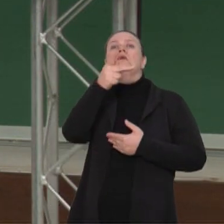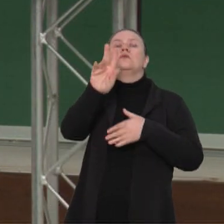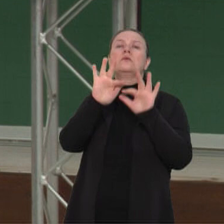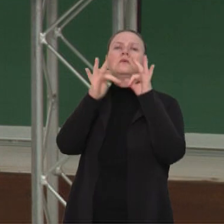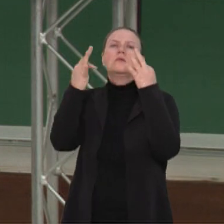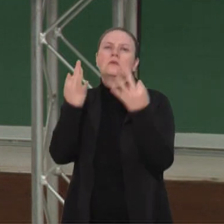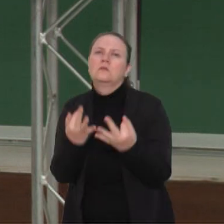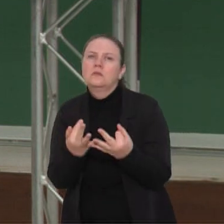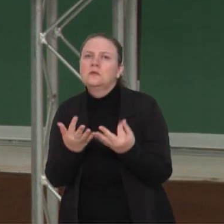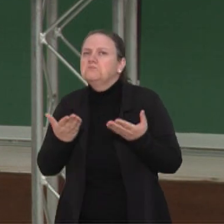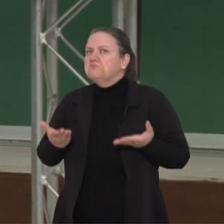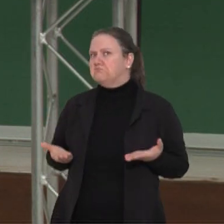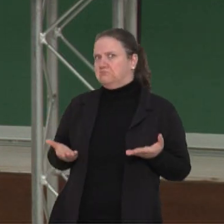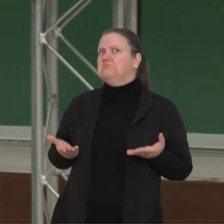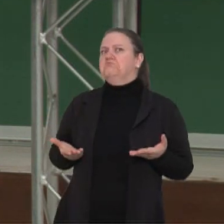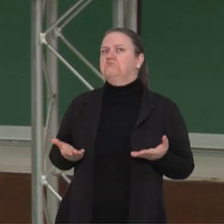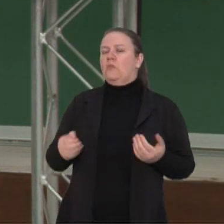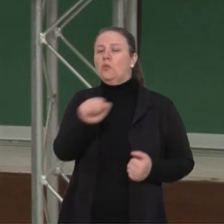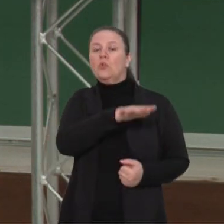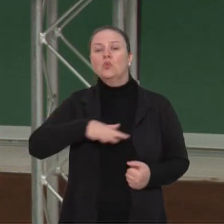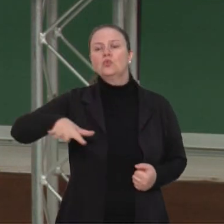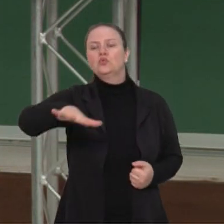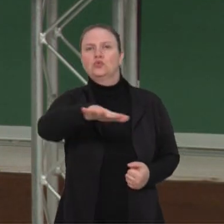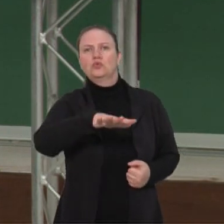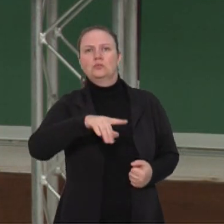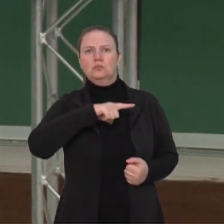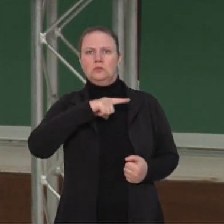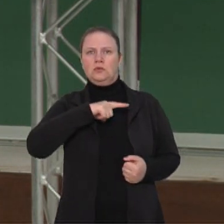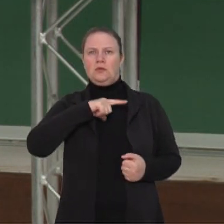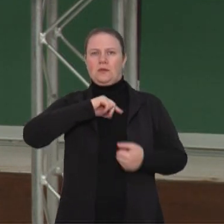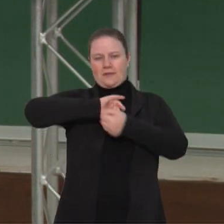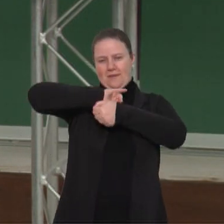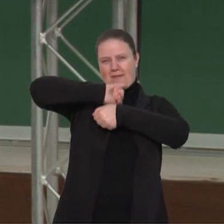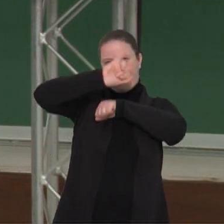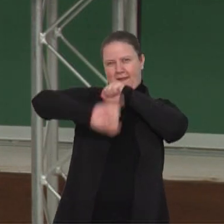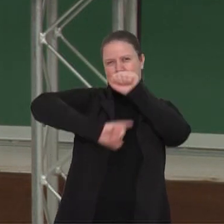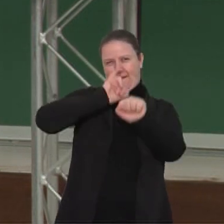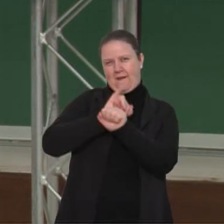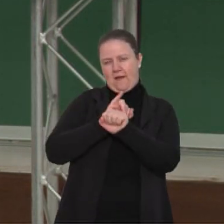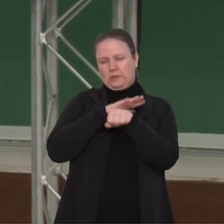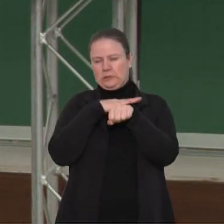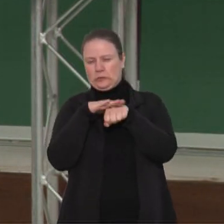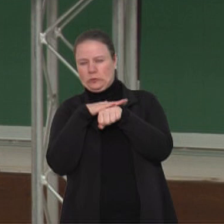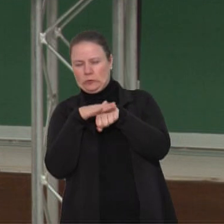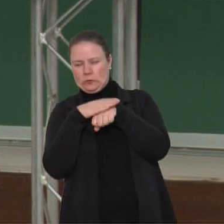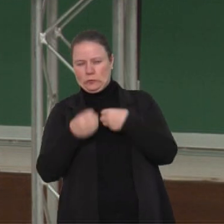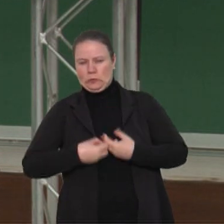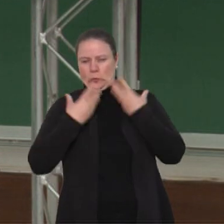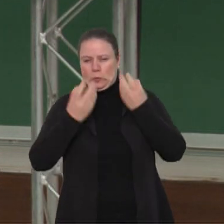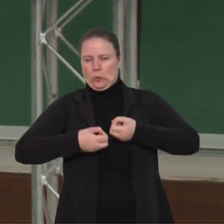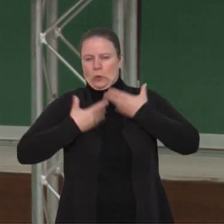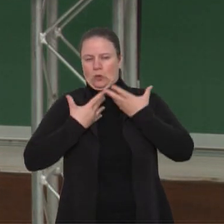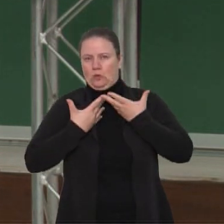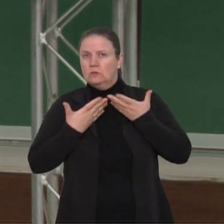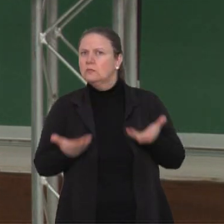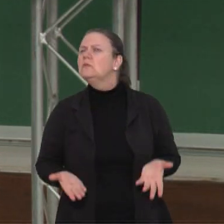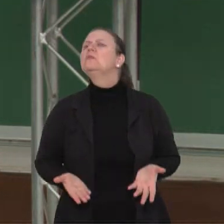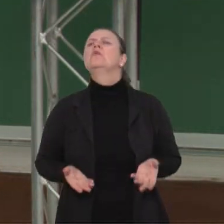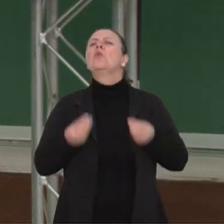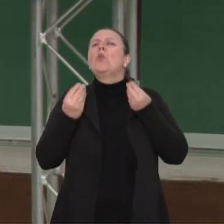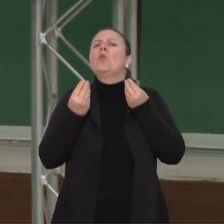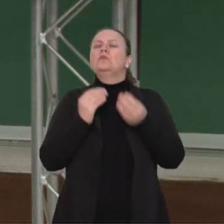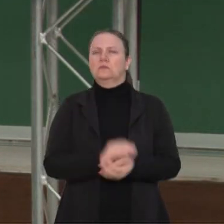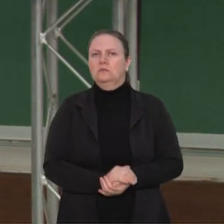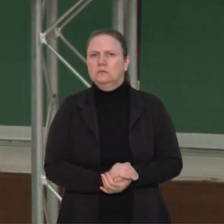Ou é um público-alvo mais geral? Você tem aí um público na internet e quer falar com eles? Então, definir, porque